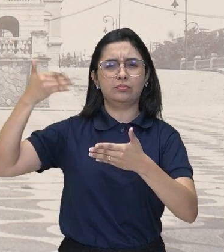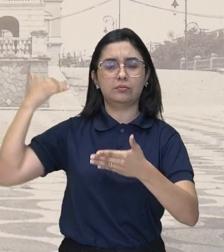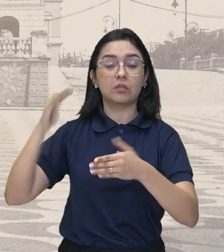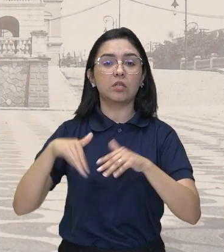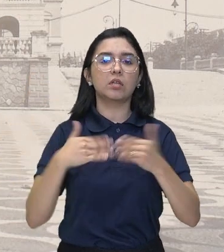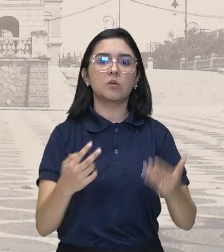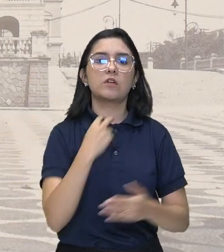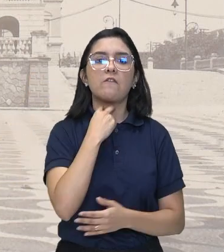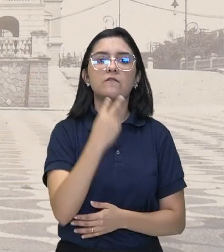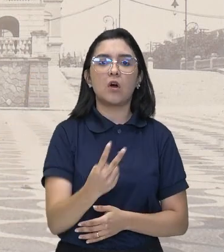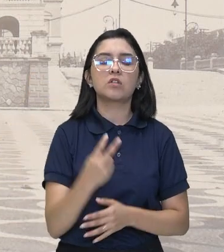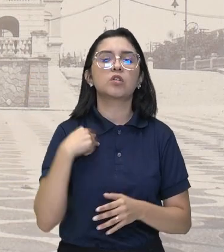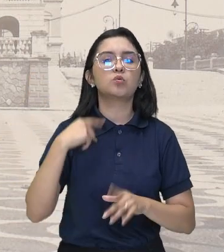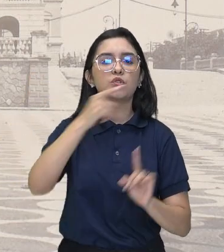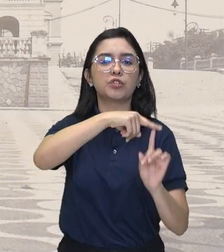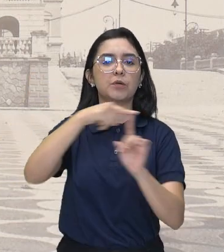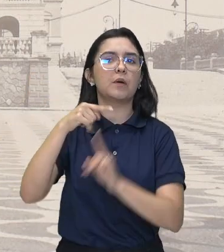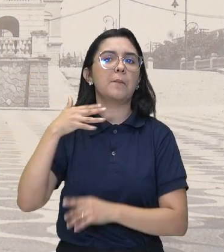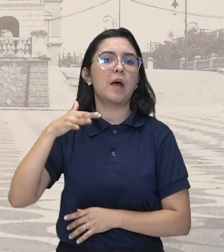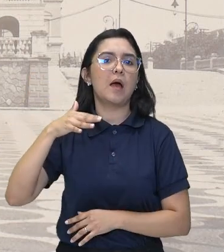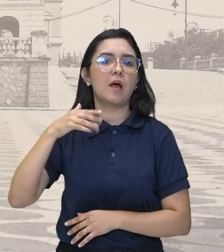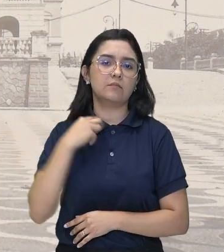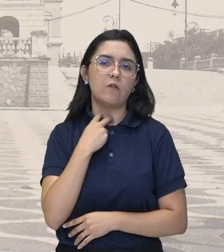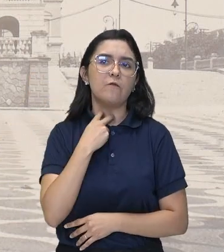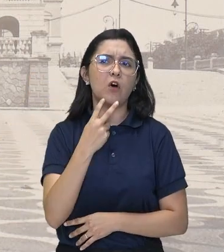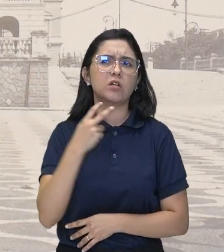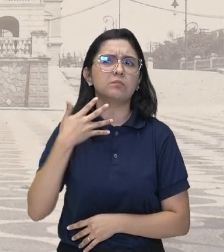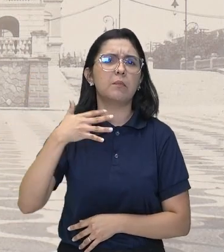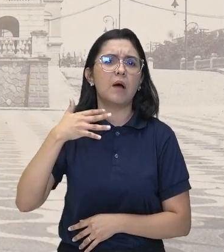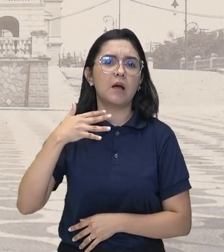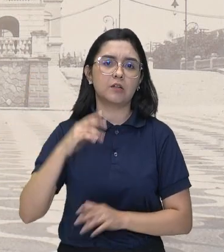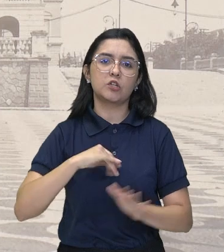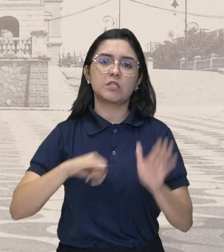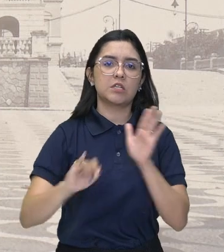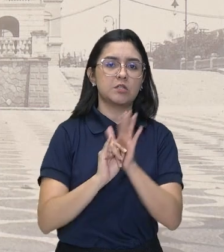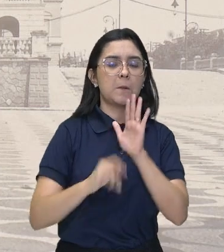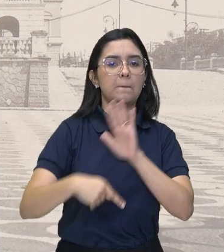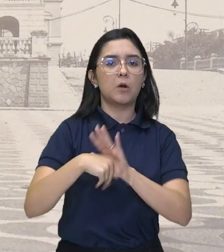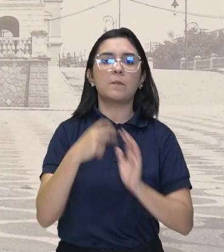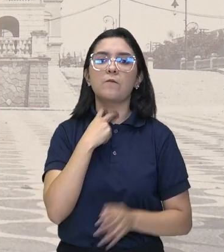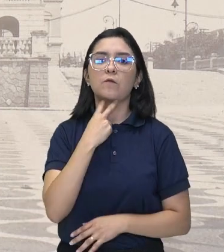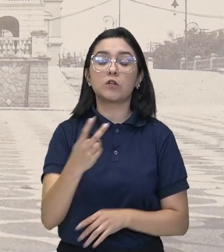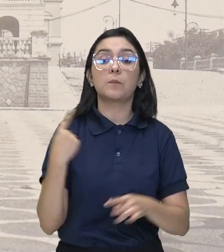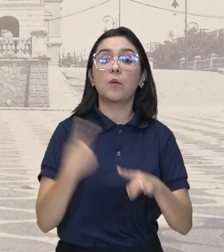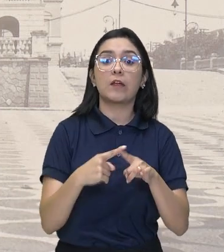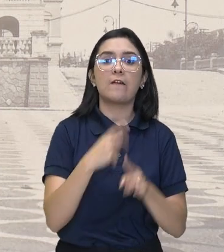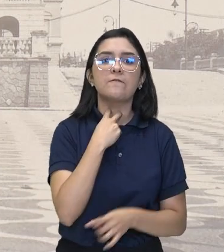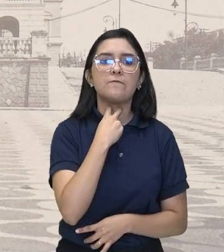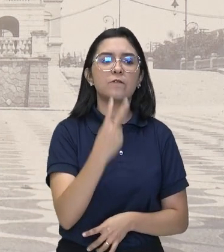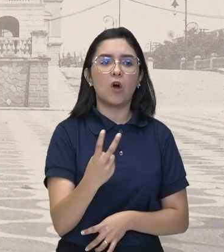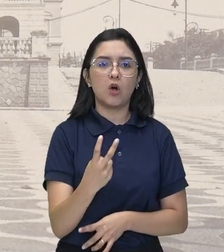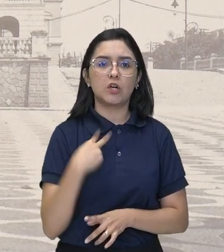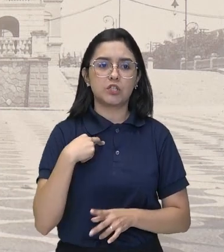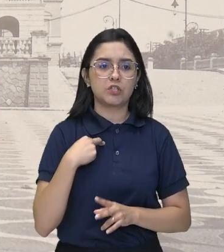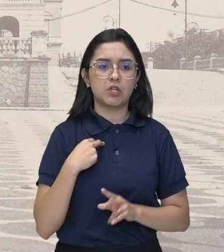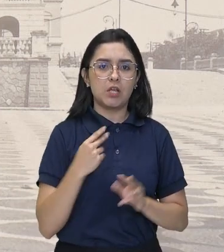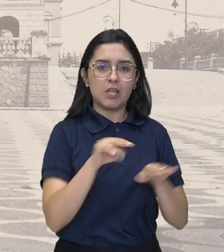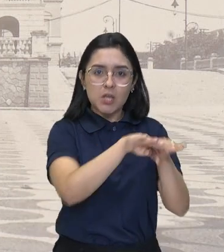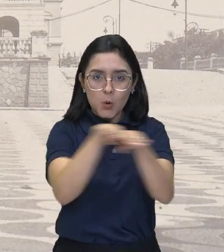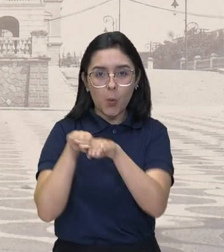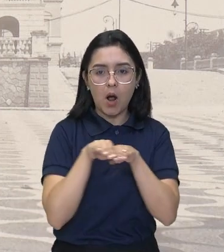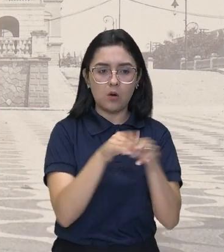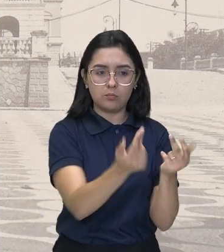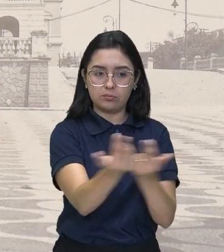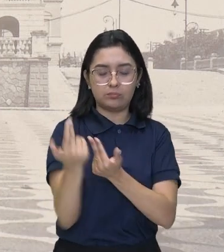vozes, né, através do timbre, que é a nossa identidade vocal, porque a voz, ninguém tem a voz parecida.